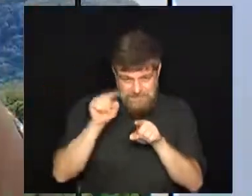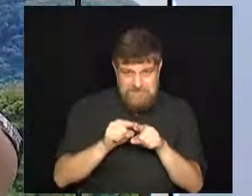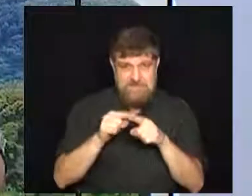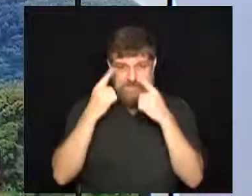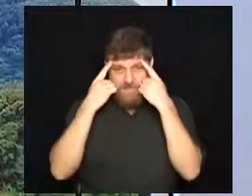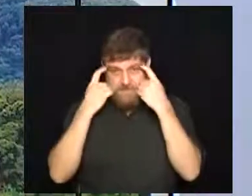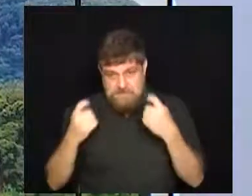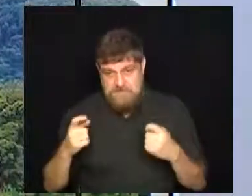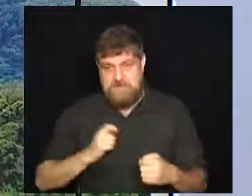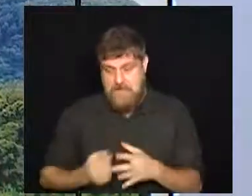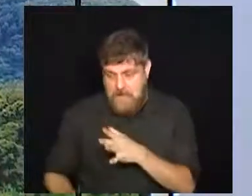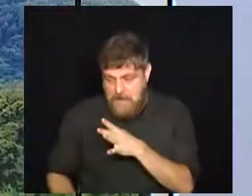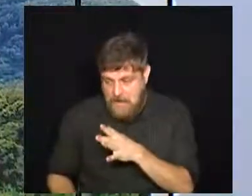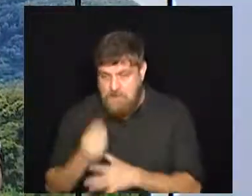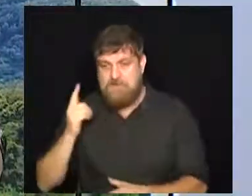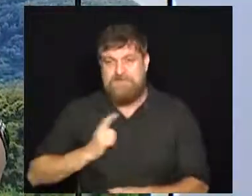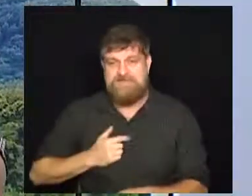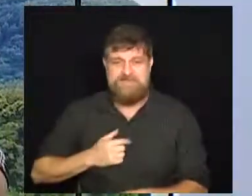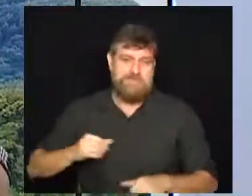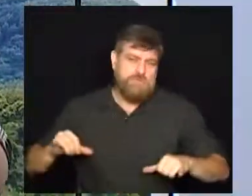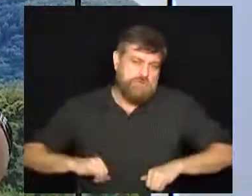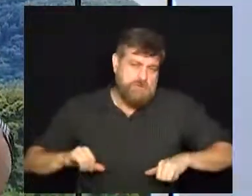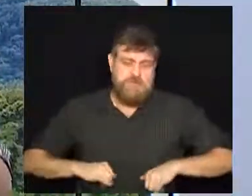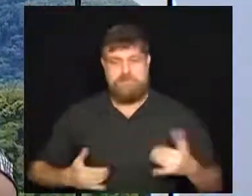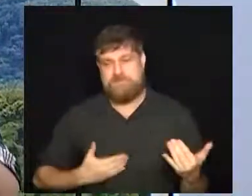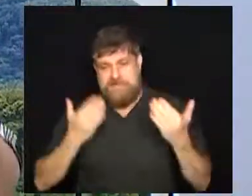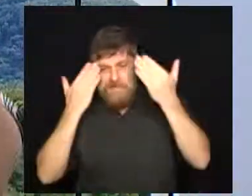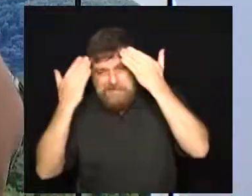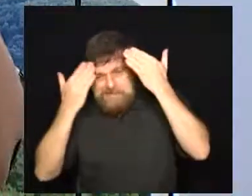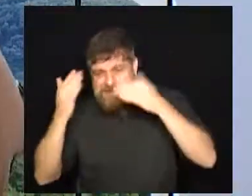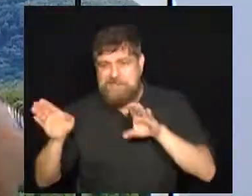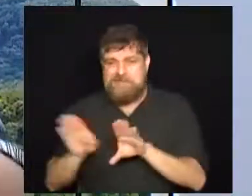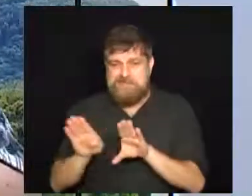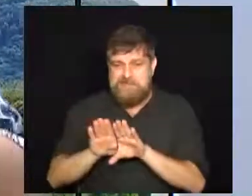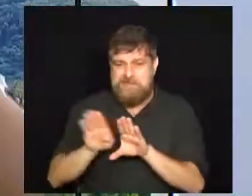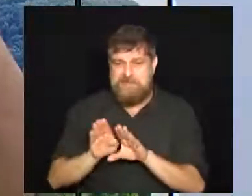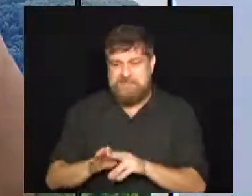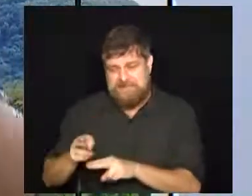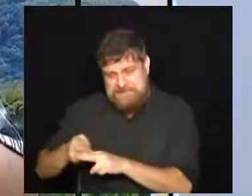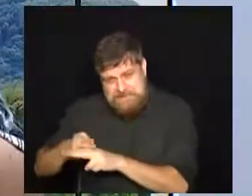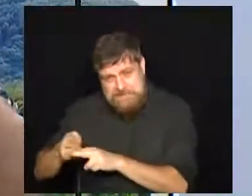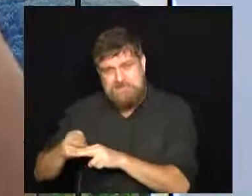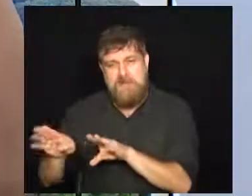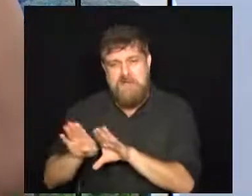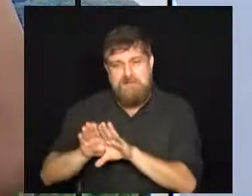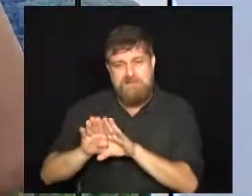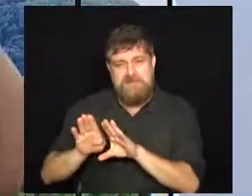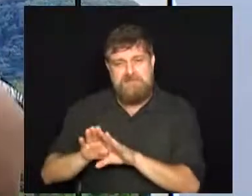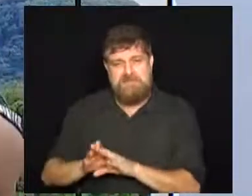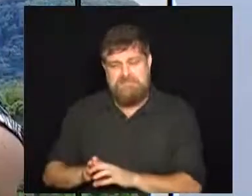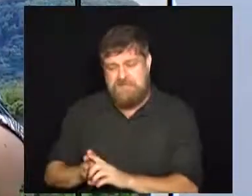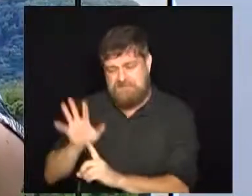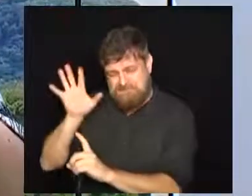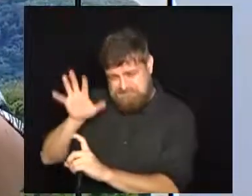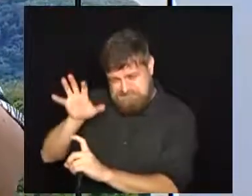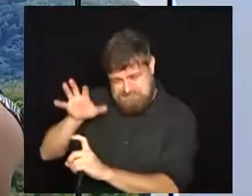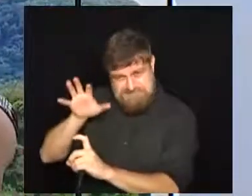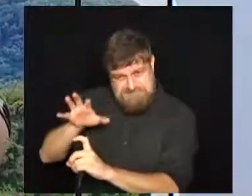ela sofre agressão, a violência, seja ela psicológica, patrimonial, sexual, moral,